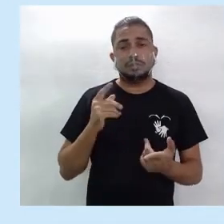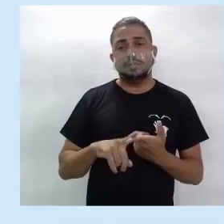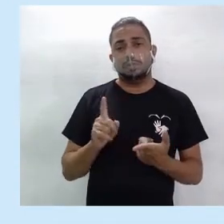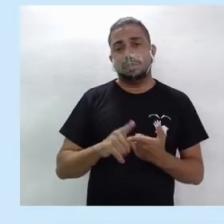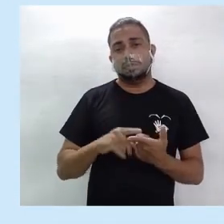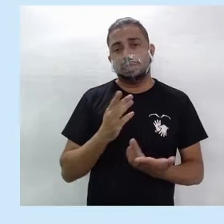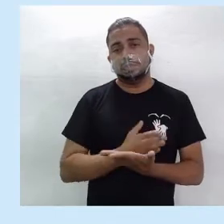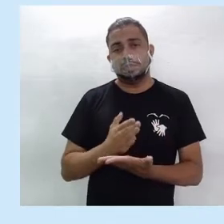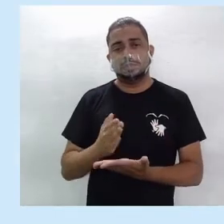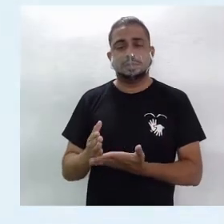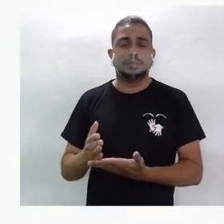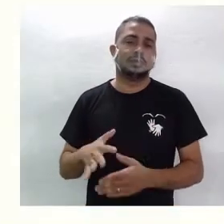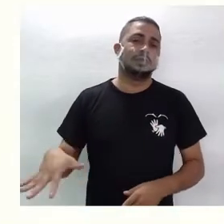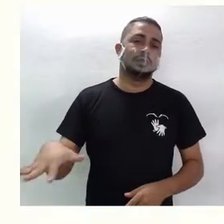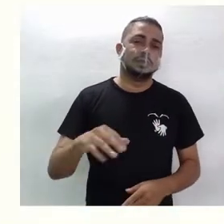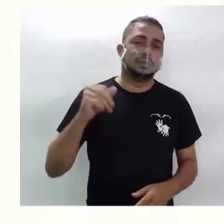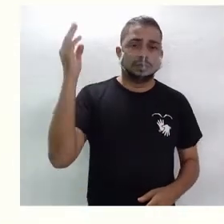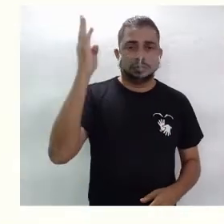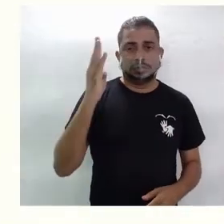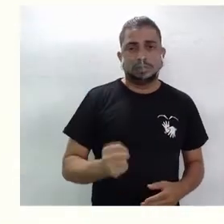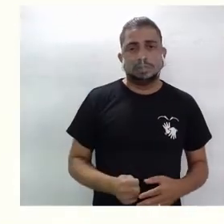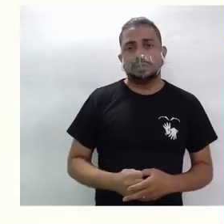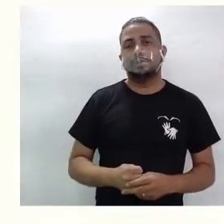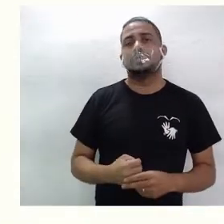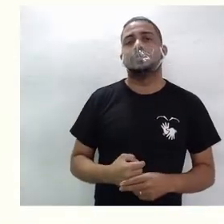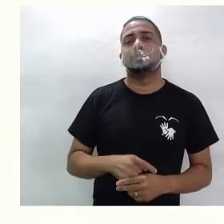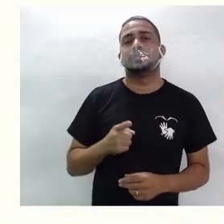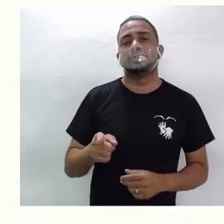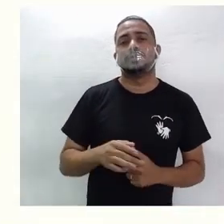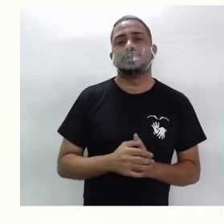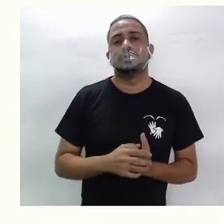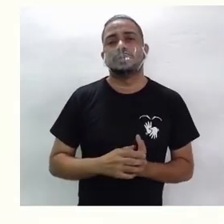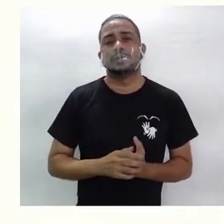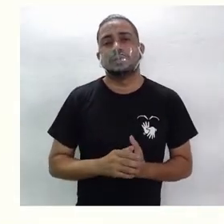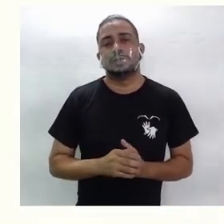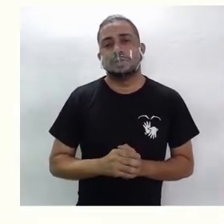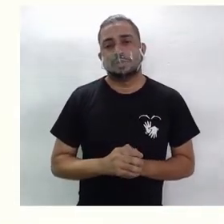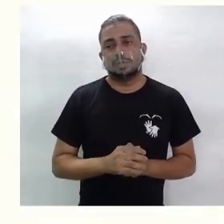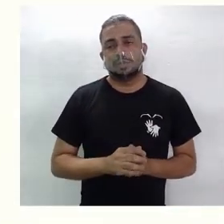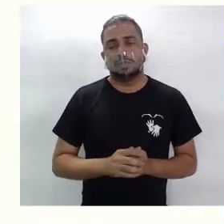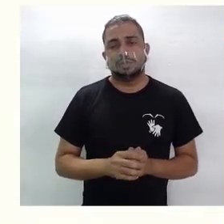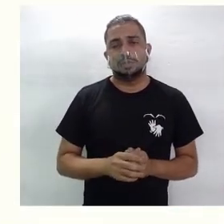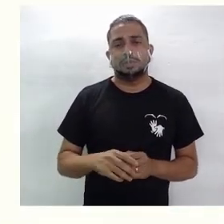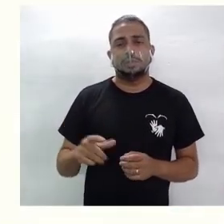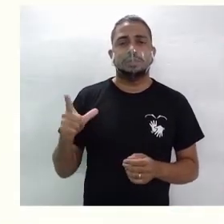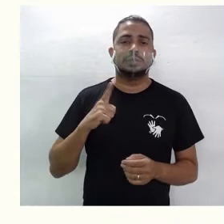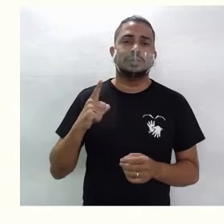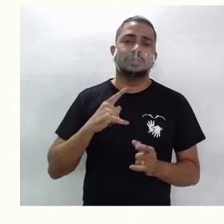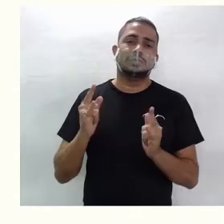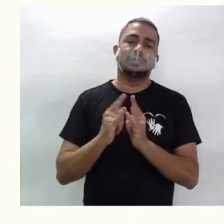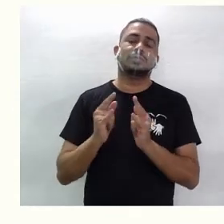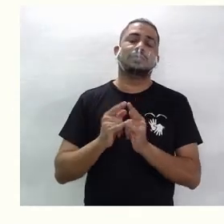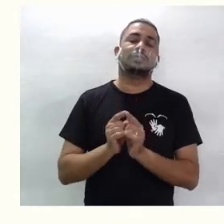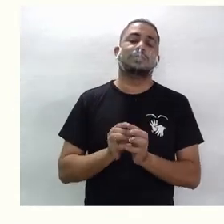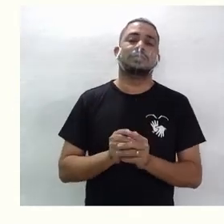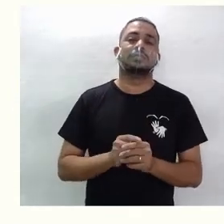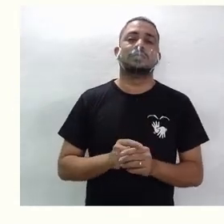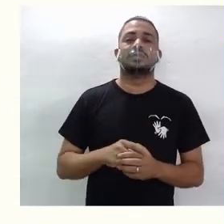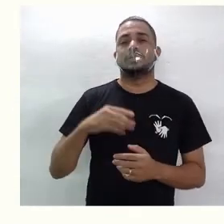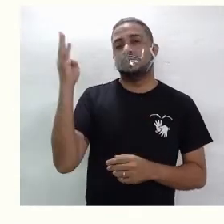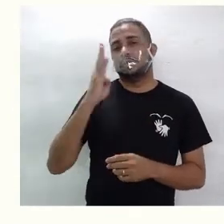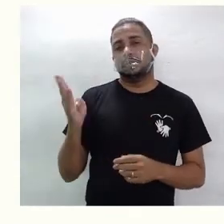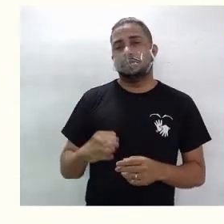a divisão regional do Brasil, segundo essas regiões, né? O Instituto Brasileiro de Geografia